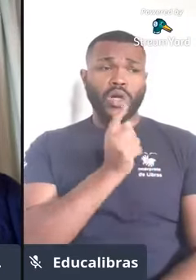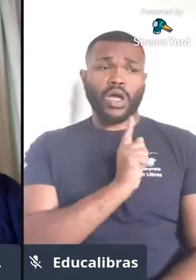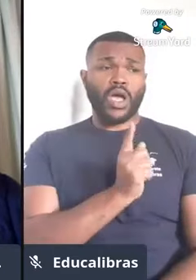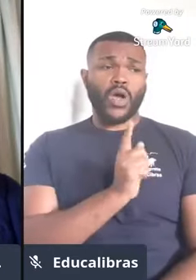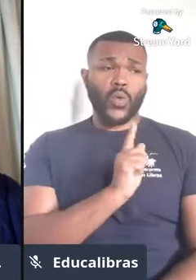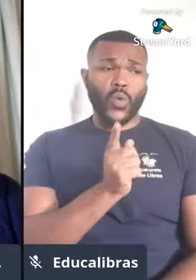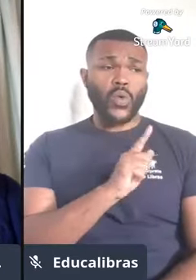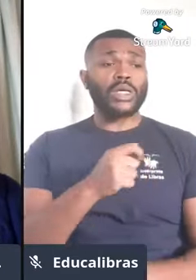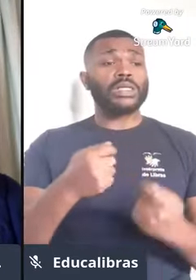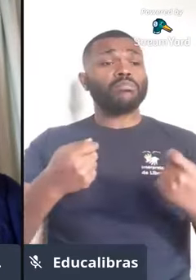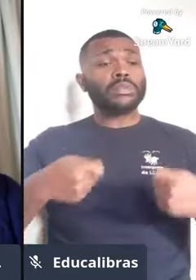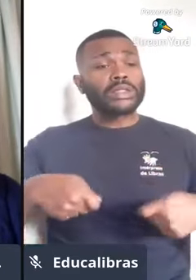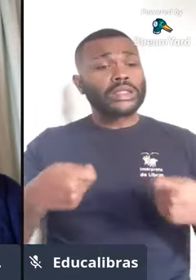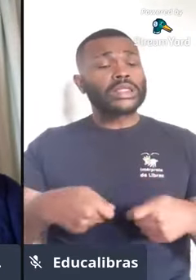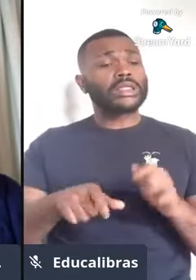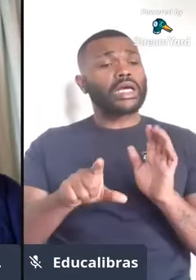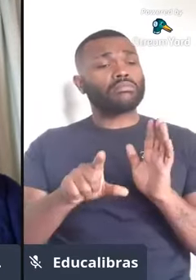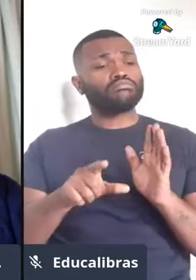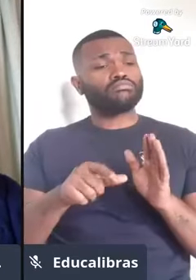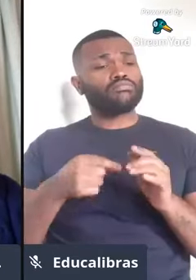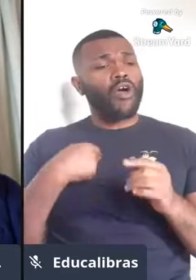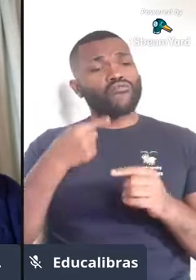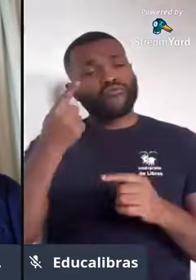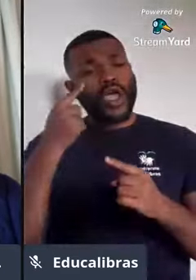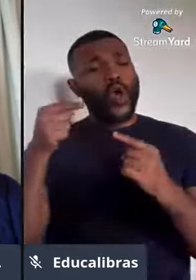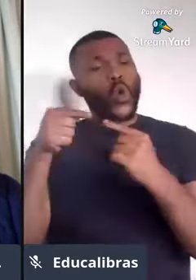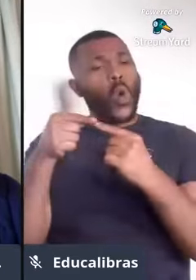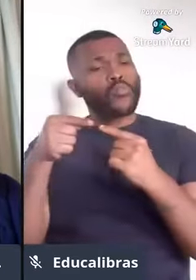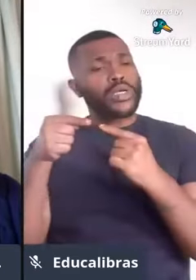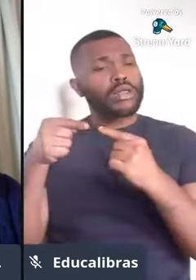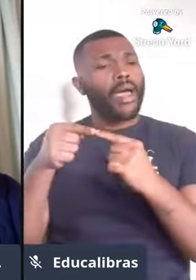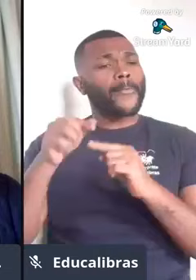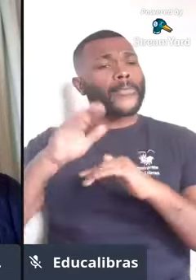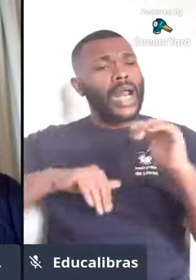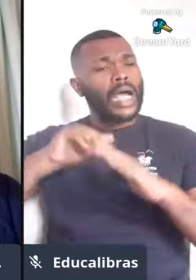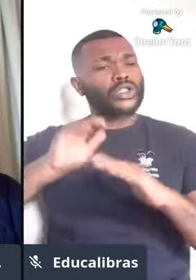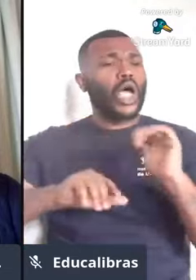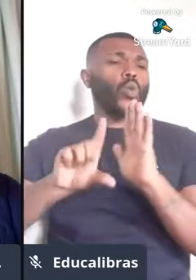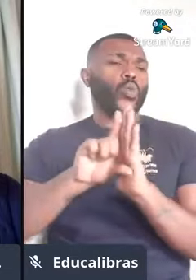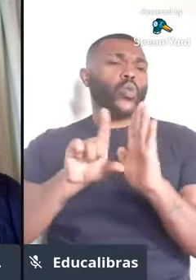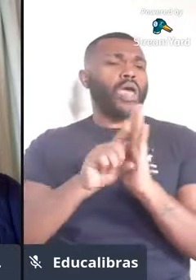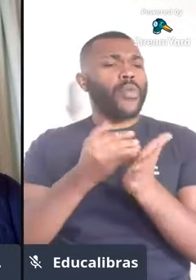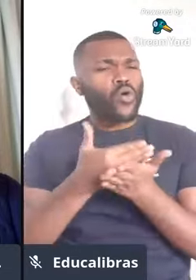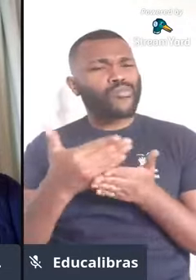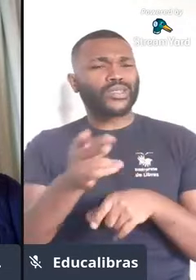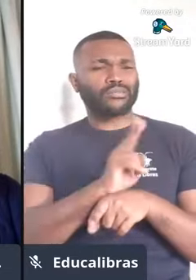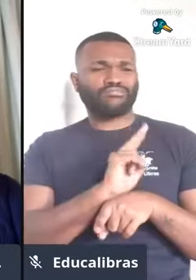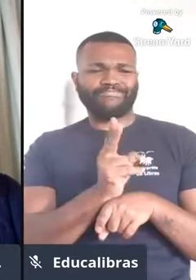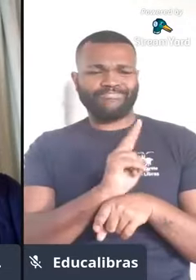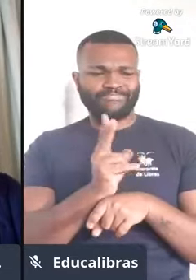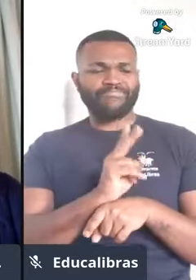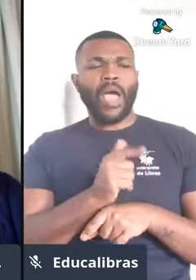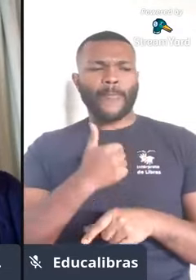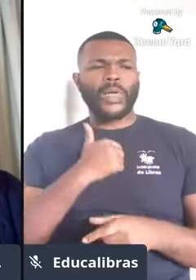aí maneiras legais da gente fazer esse tipo de verificação. Mas, sem dúvida